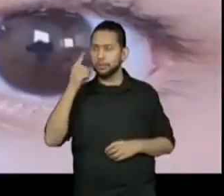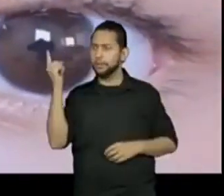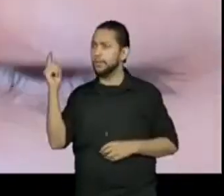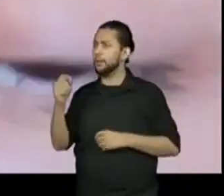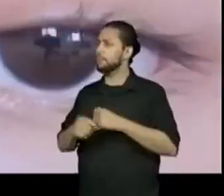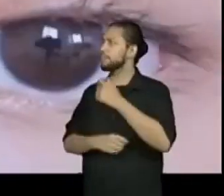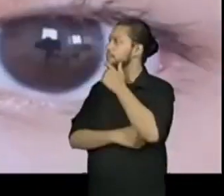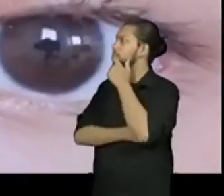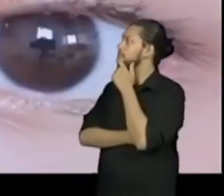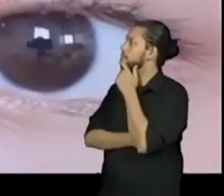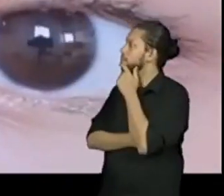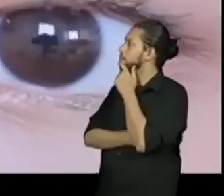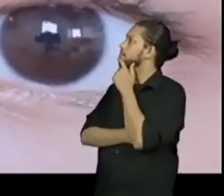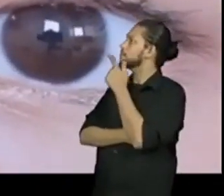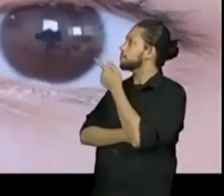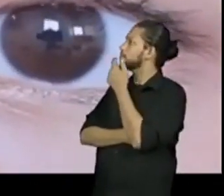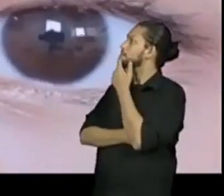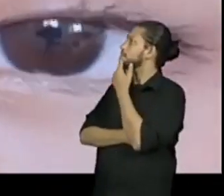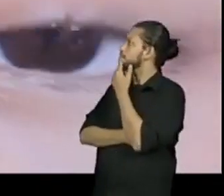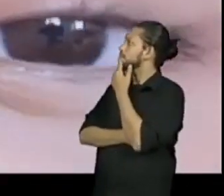Observem no vídeo,